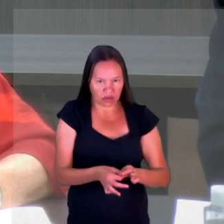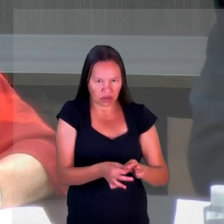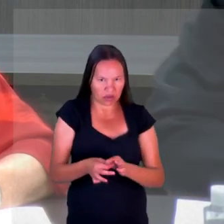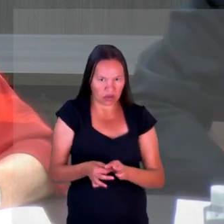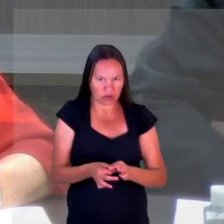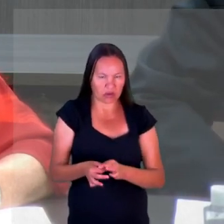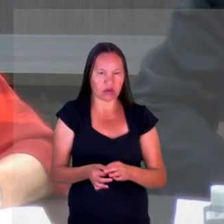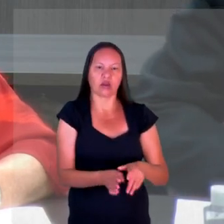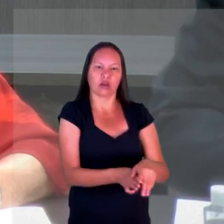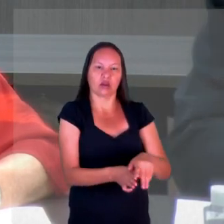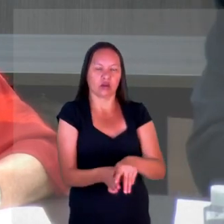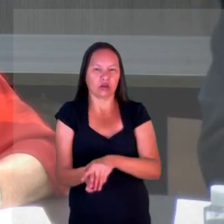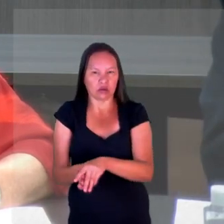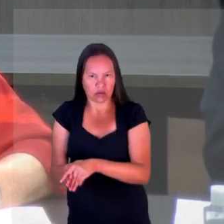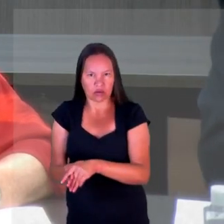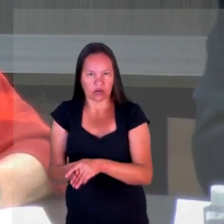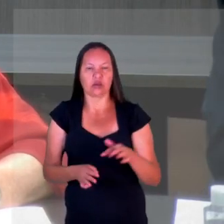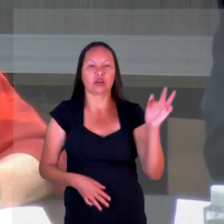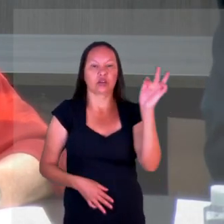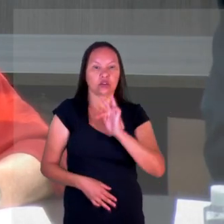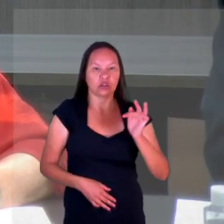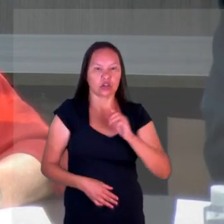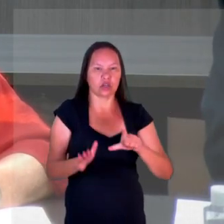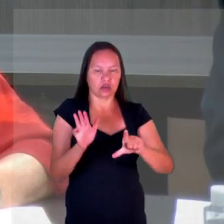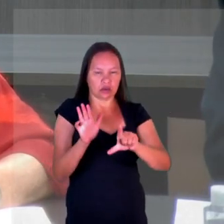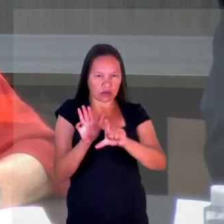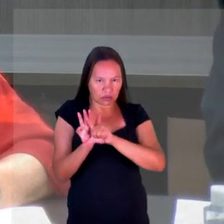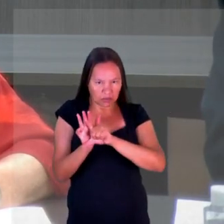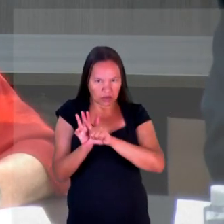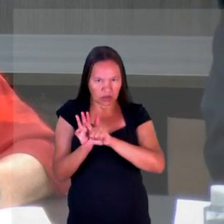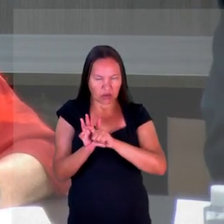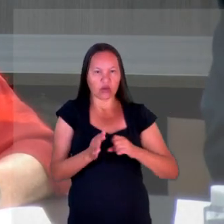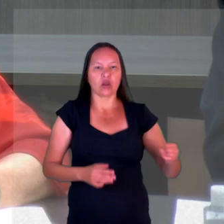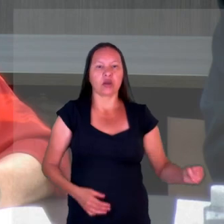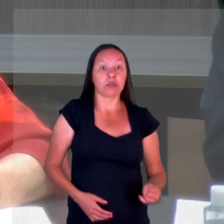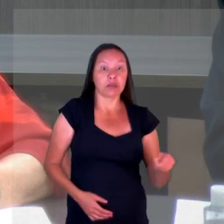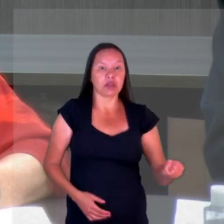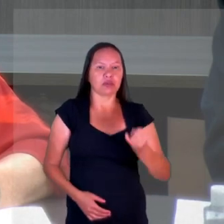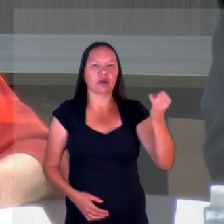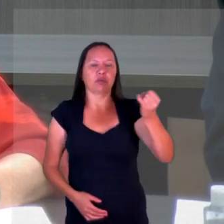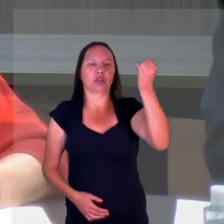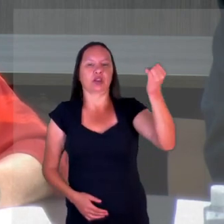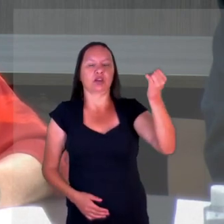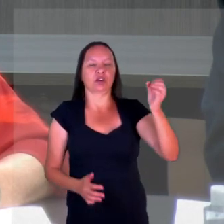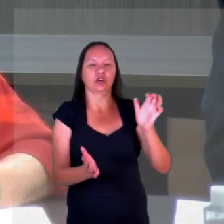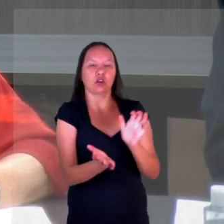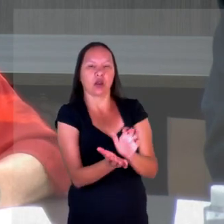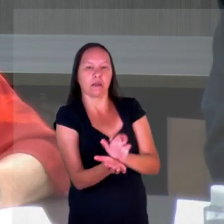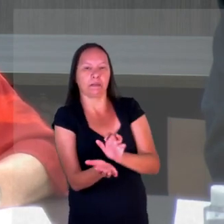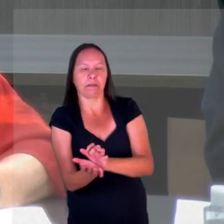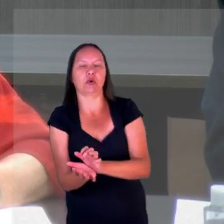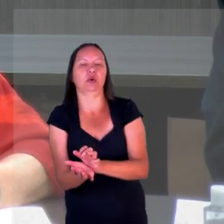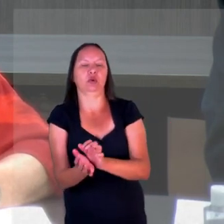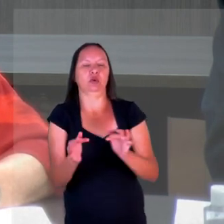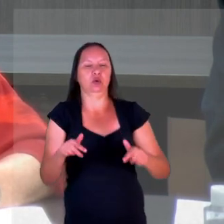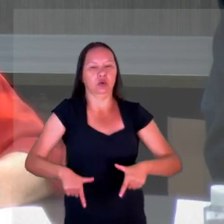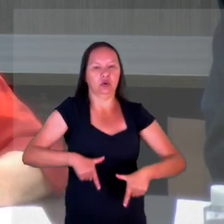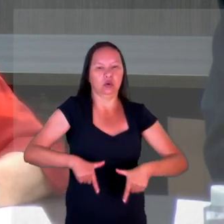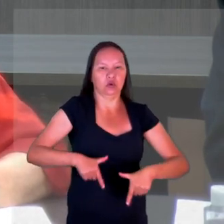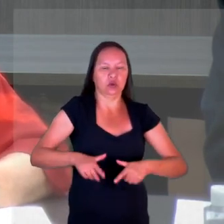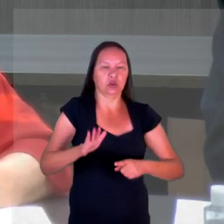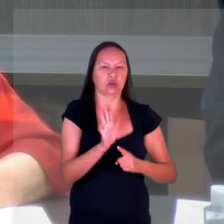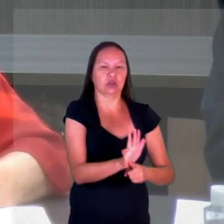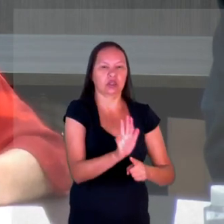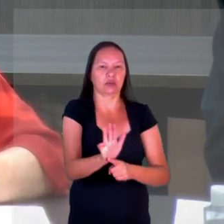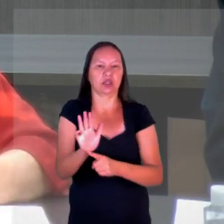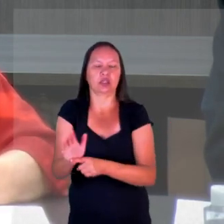comissão de defesa dos direitos fundamentais com o apoio fundamental deste grupo de trabalho aqui representado por seus